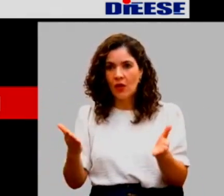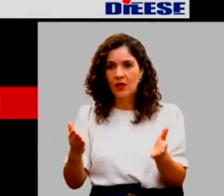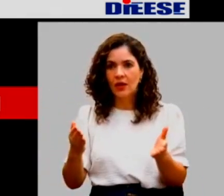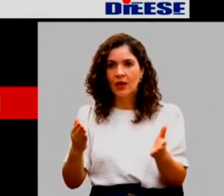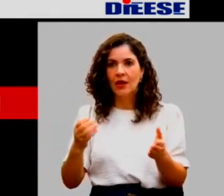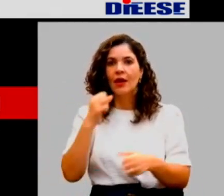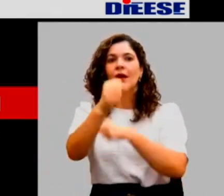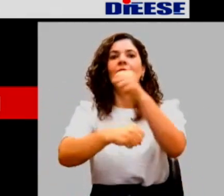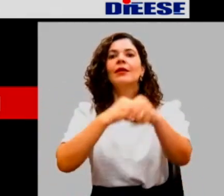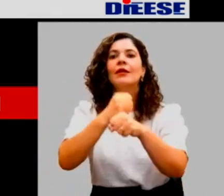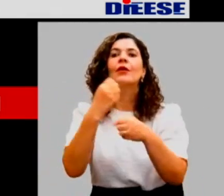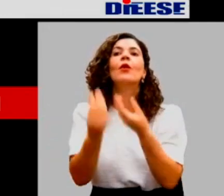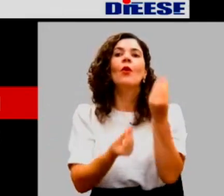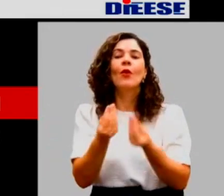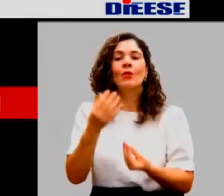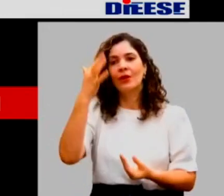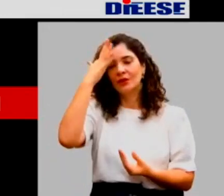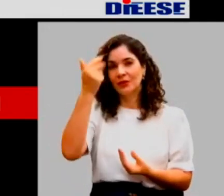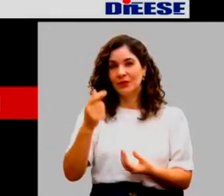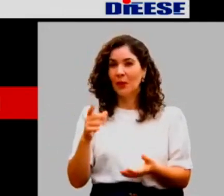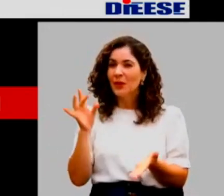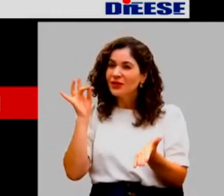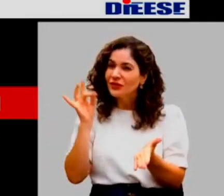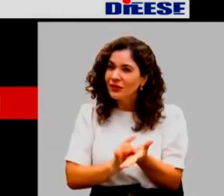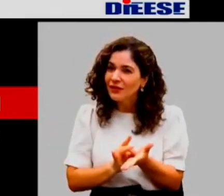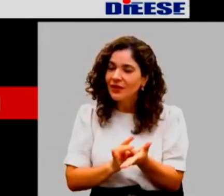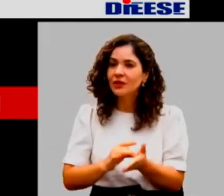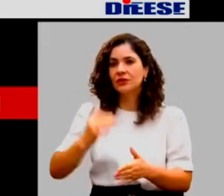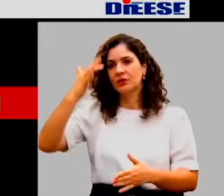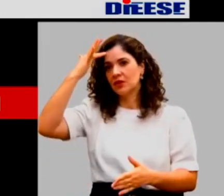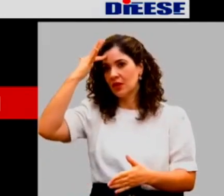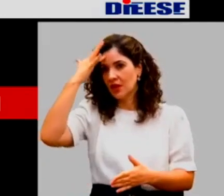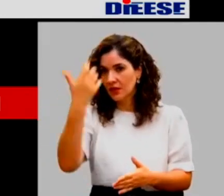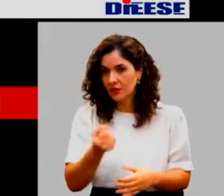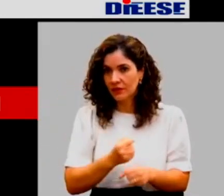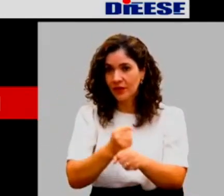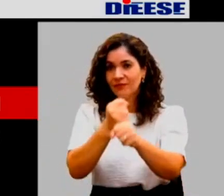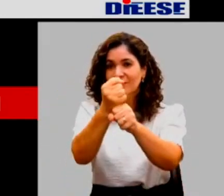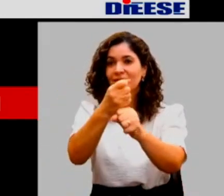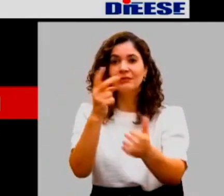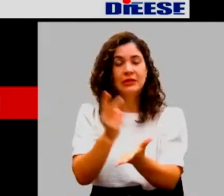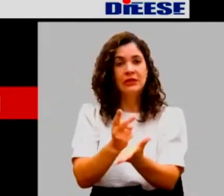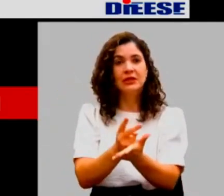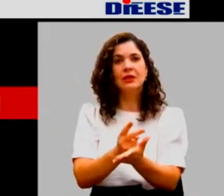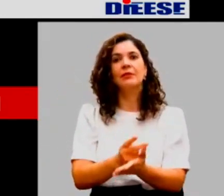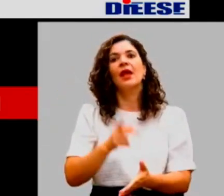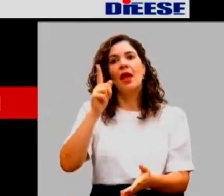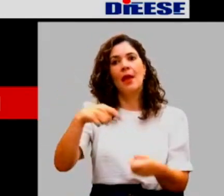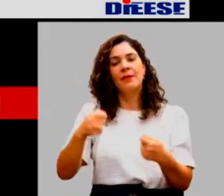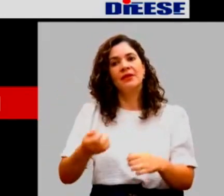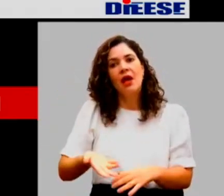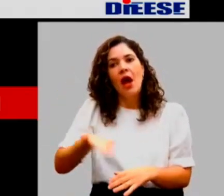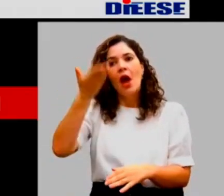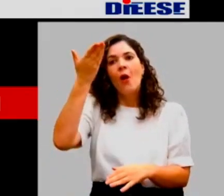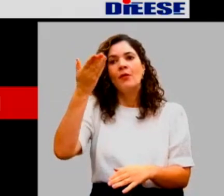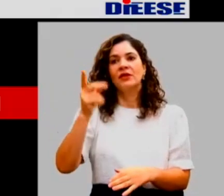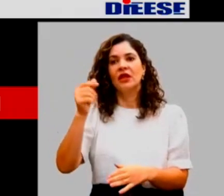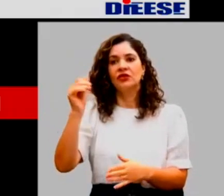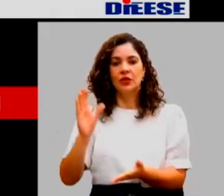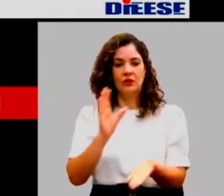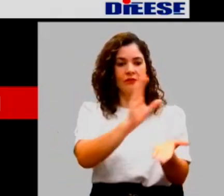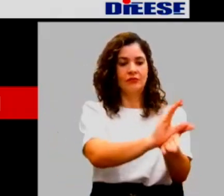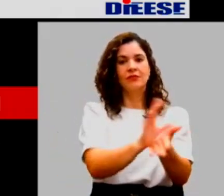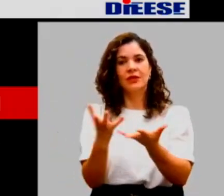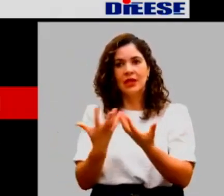forma de solucionar no longo prazo né é um aumento da contribuição e da